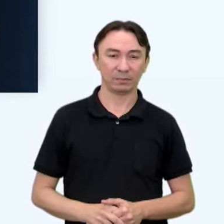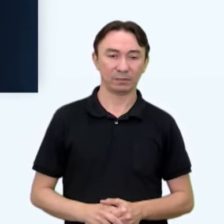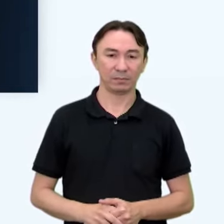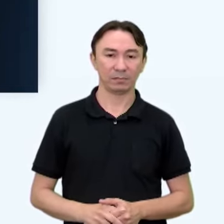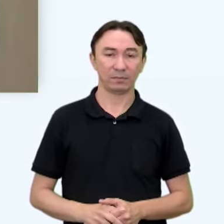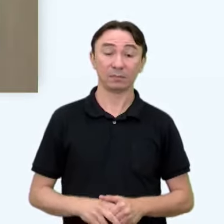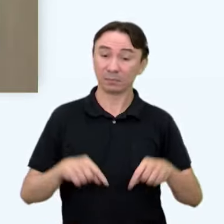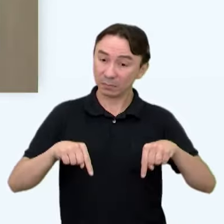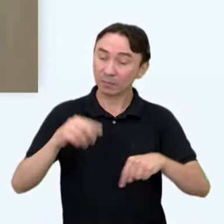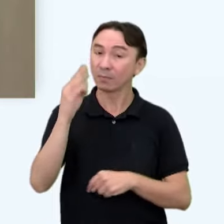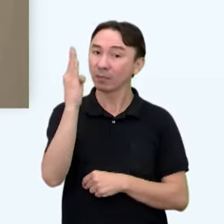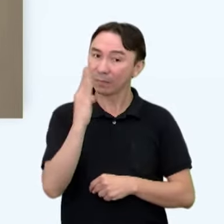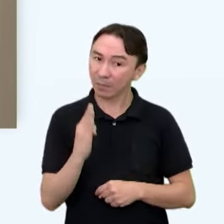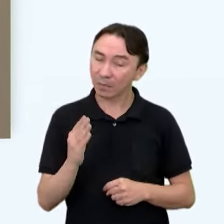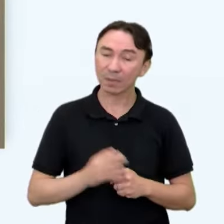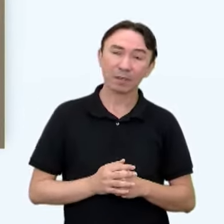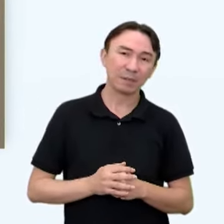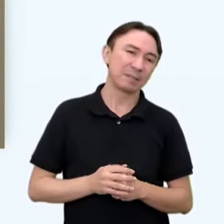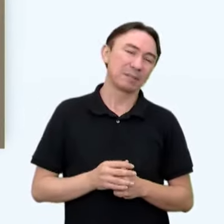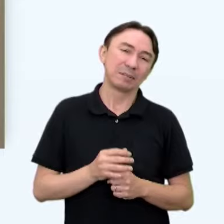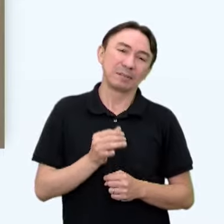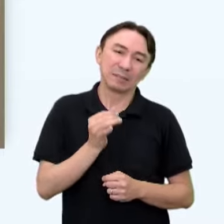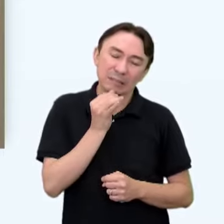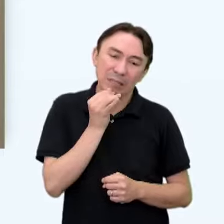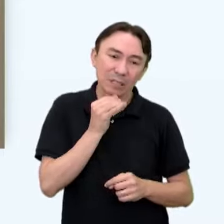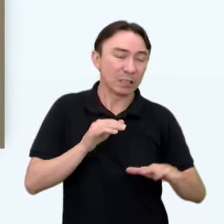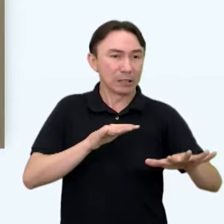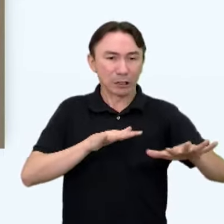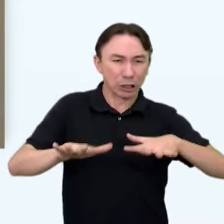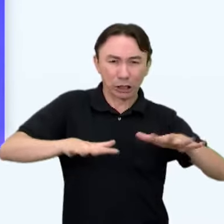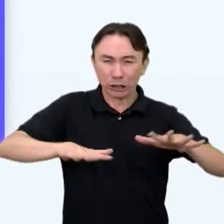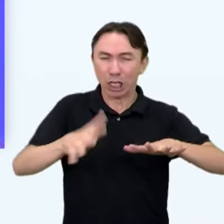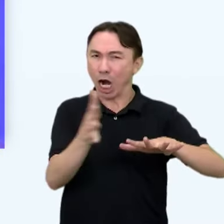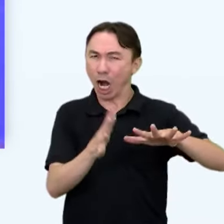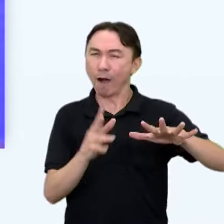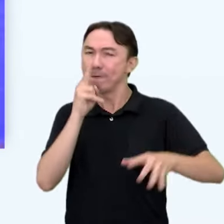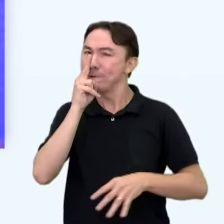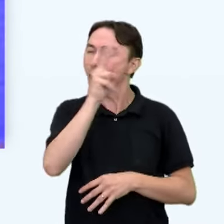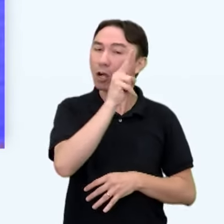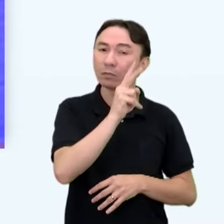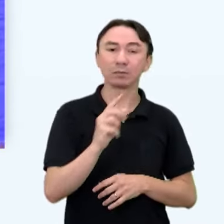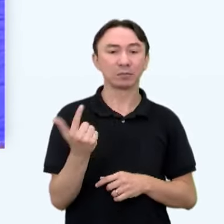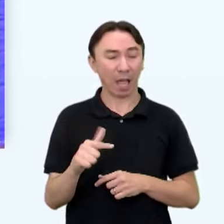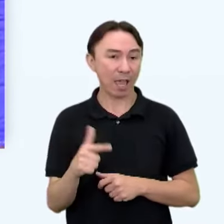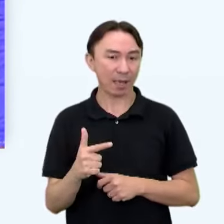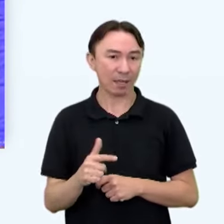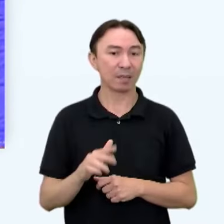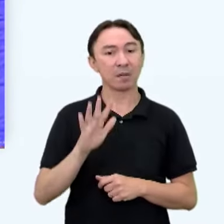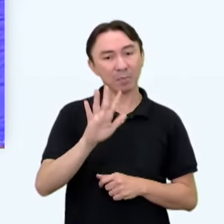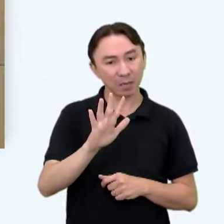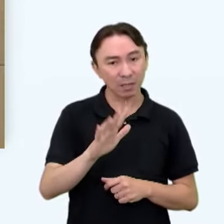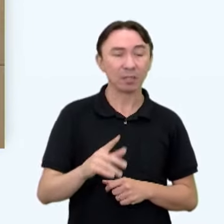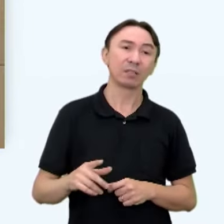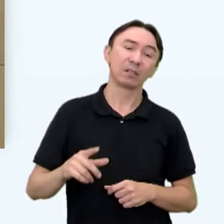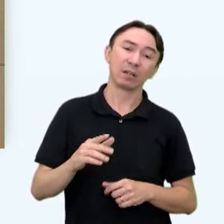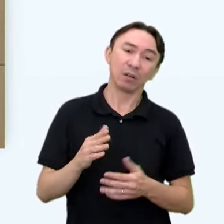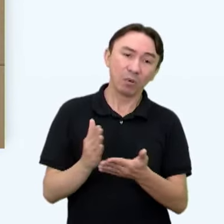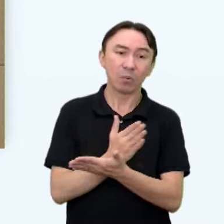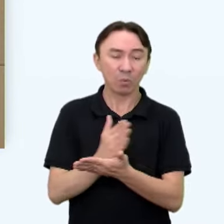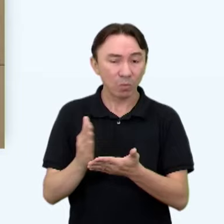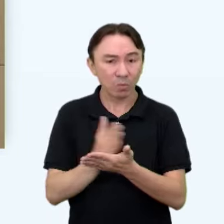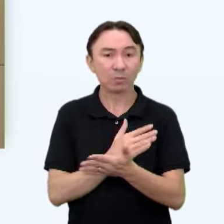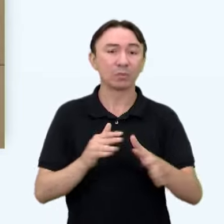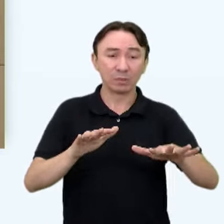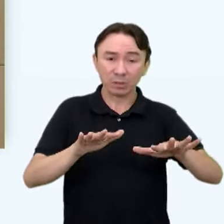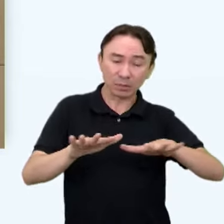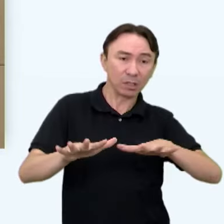O Brasil, apesar de não ter terremotos muito fortes, tem tremores de terra que são fortes o suficiente